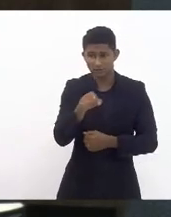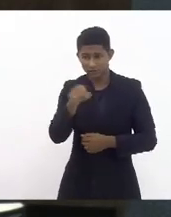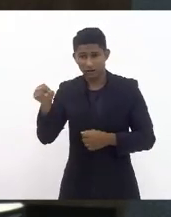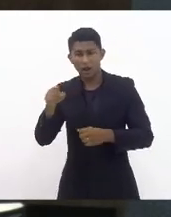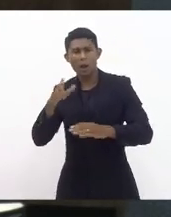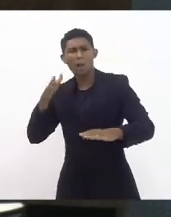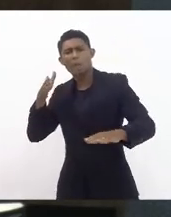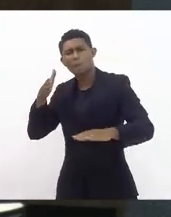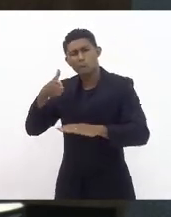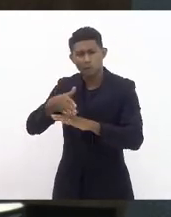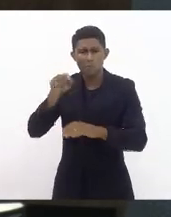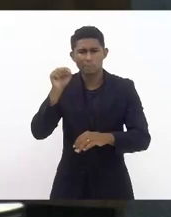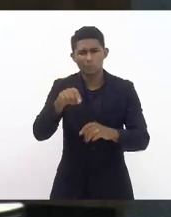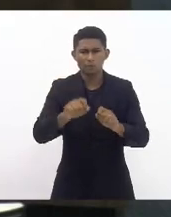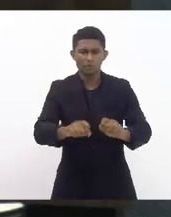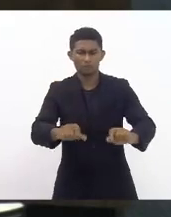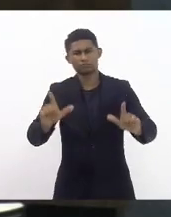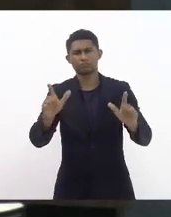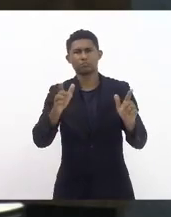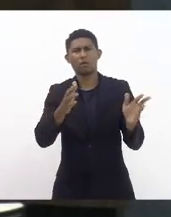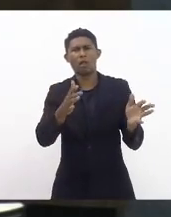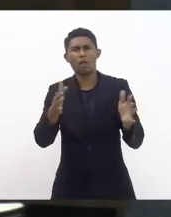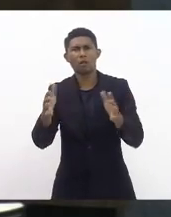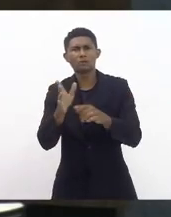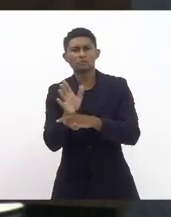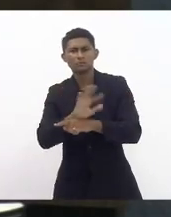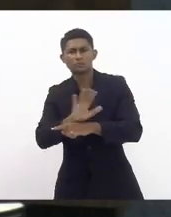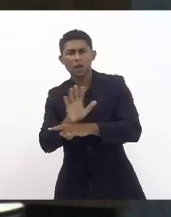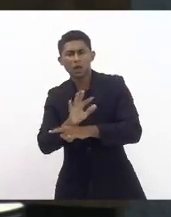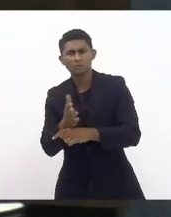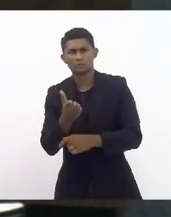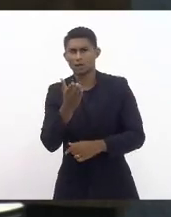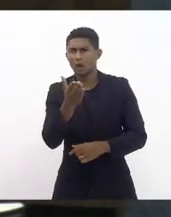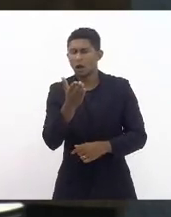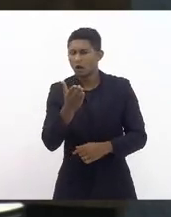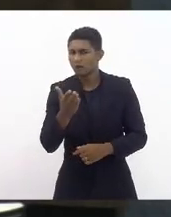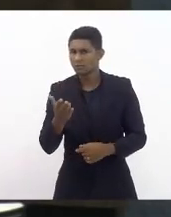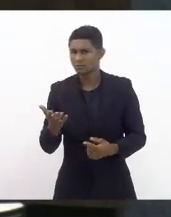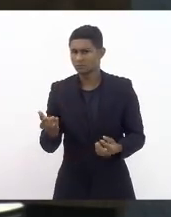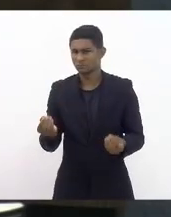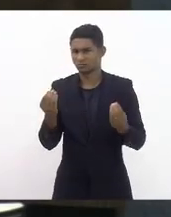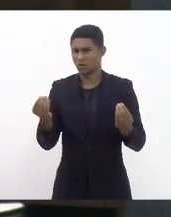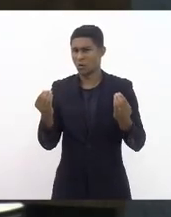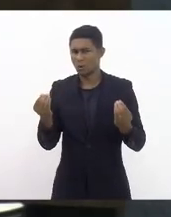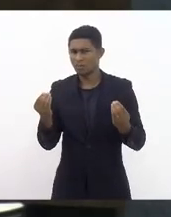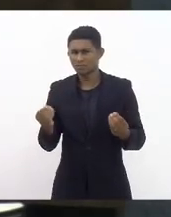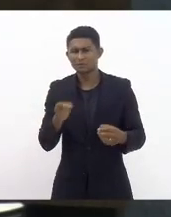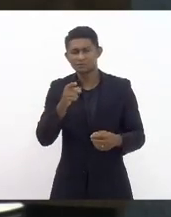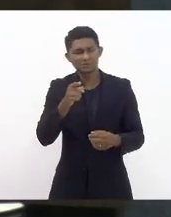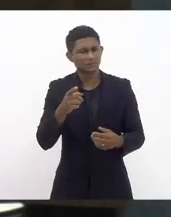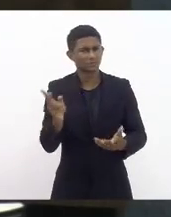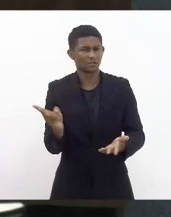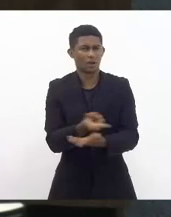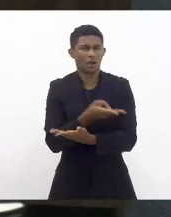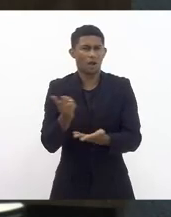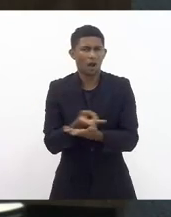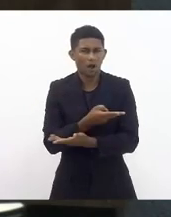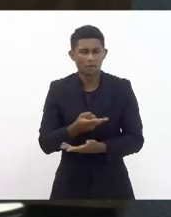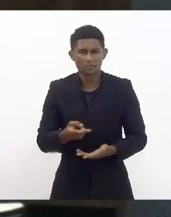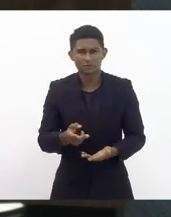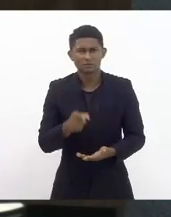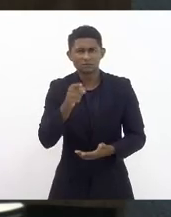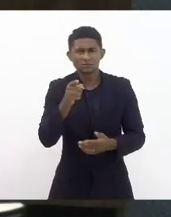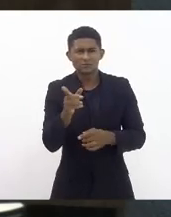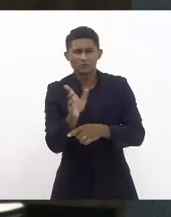ver atos, filmes que só denigrem, só desqualifica, não traz